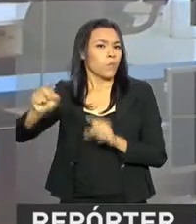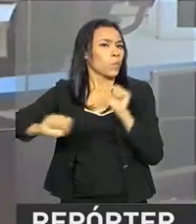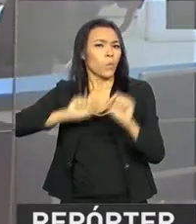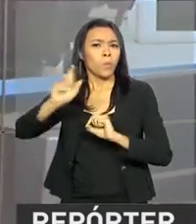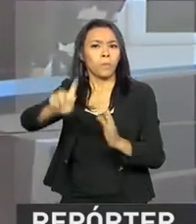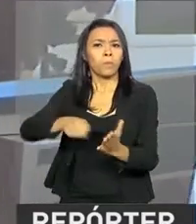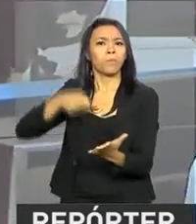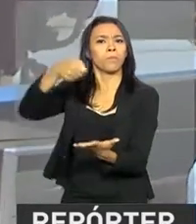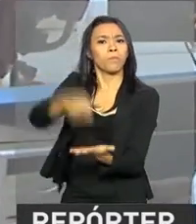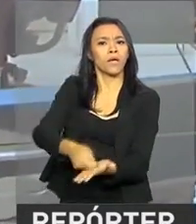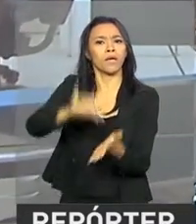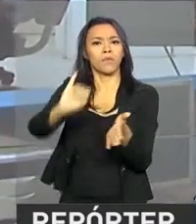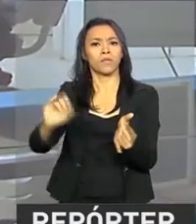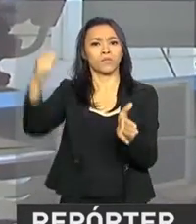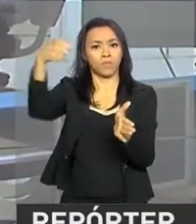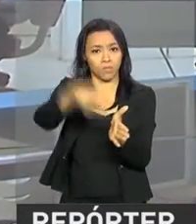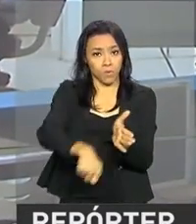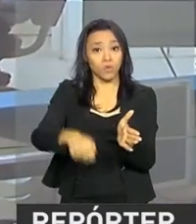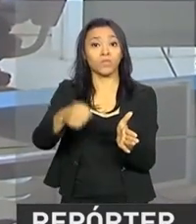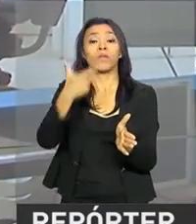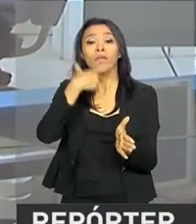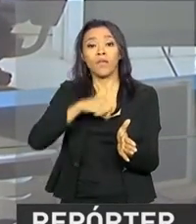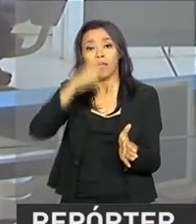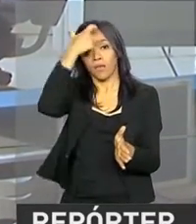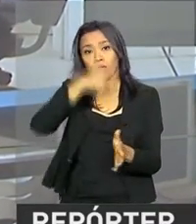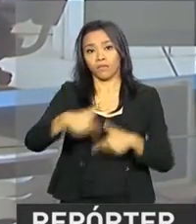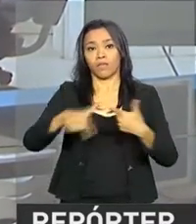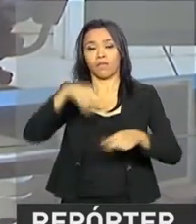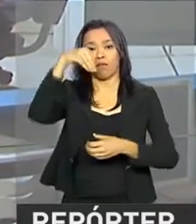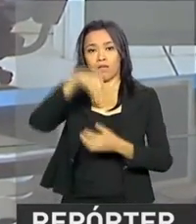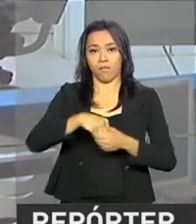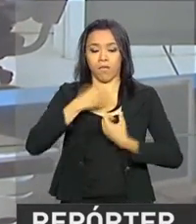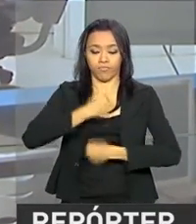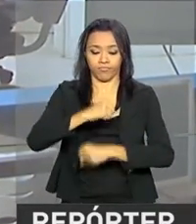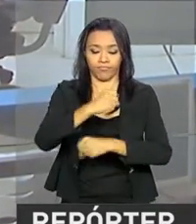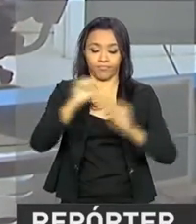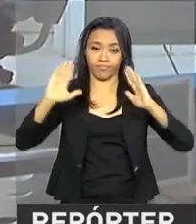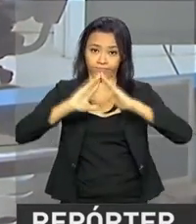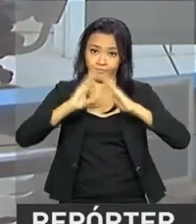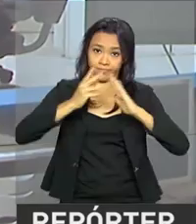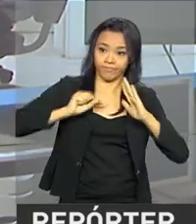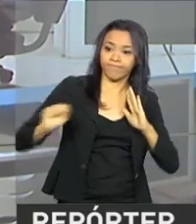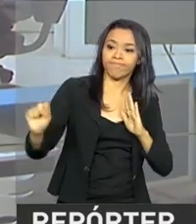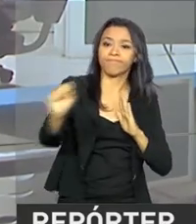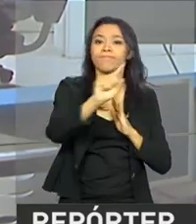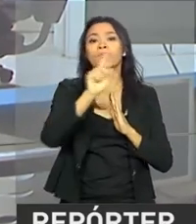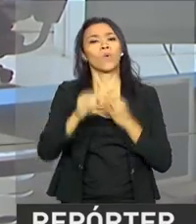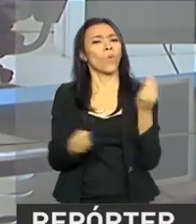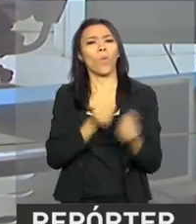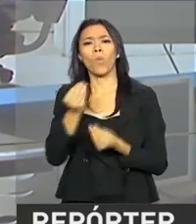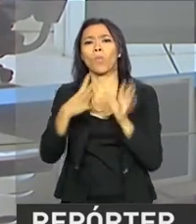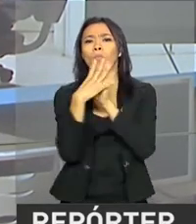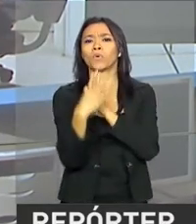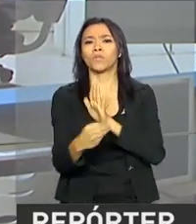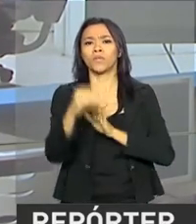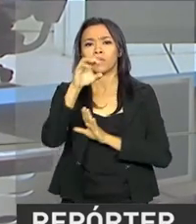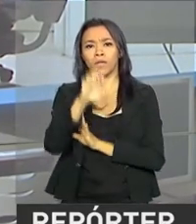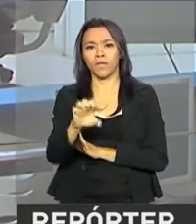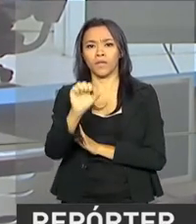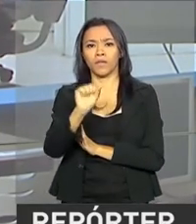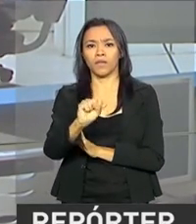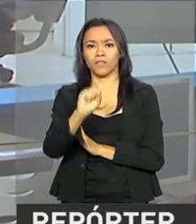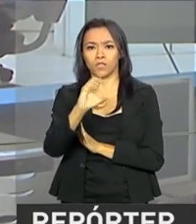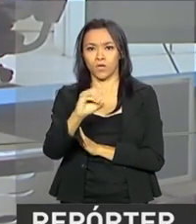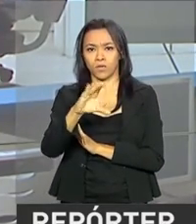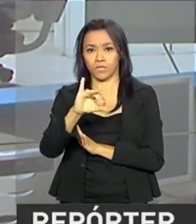pagamento do tributo dos empregados domésticos referentes ao mês de outubro feito por meio do e social o prazo venceria